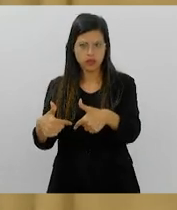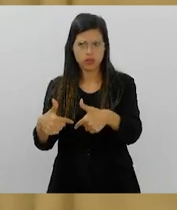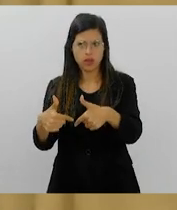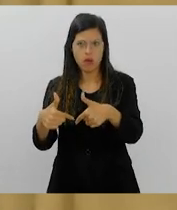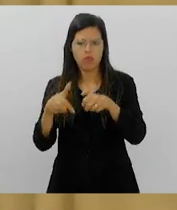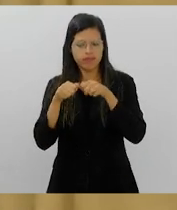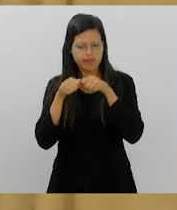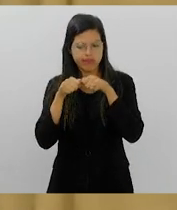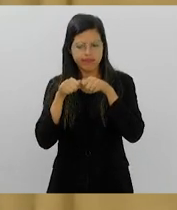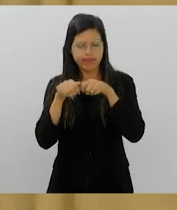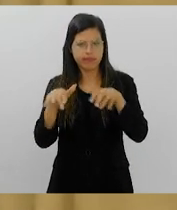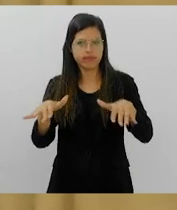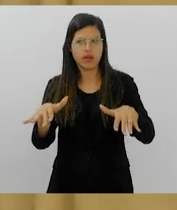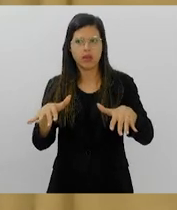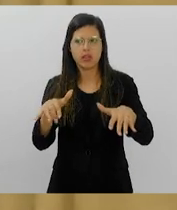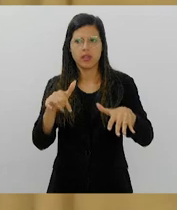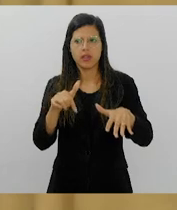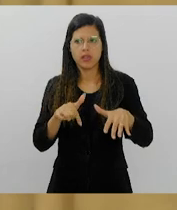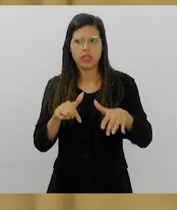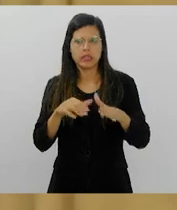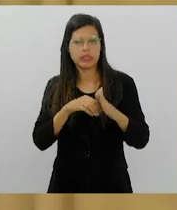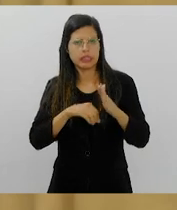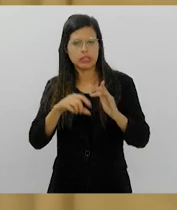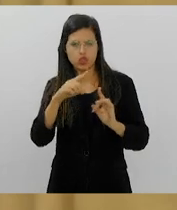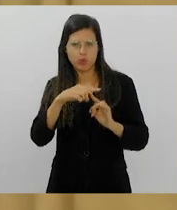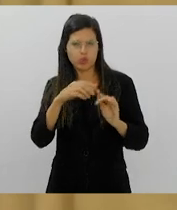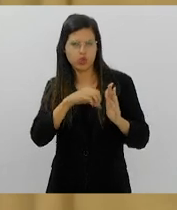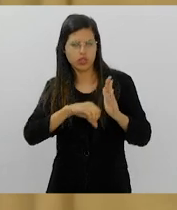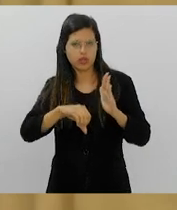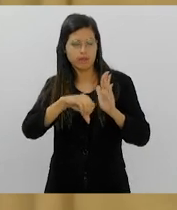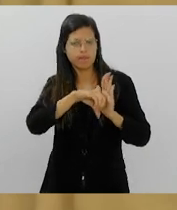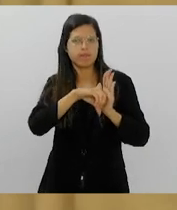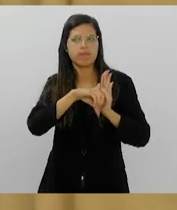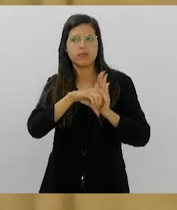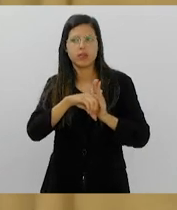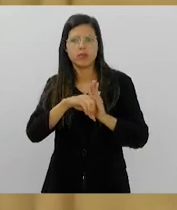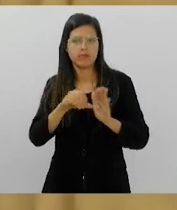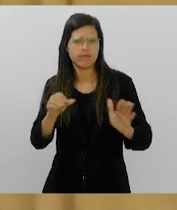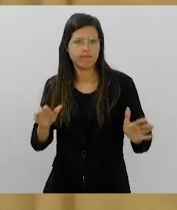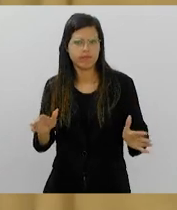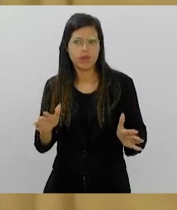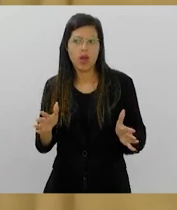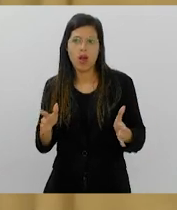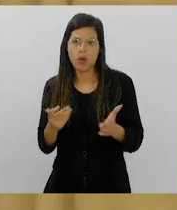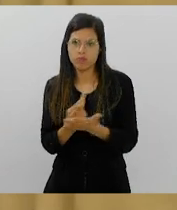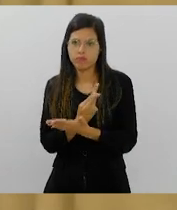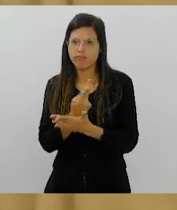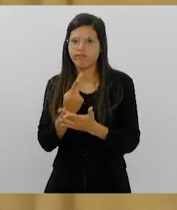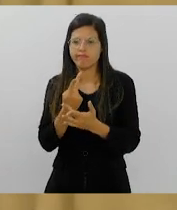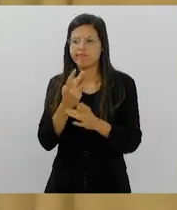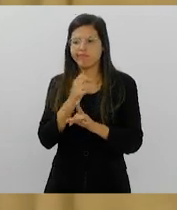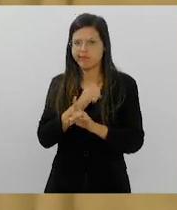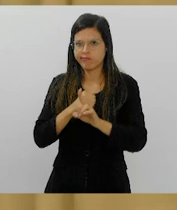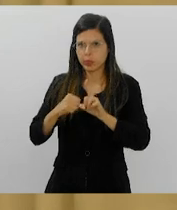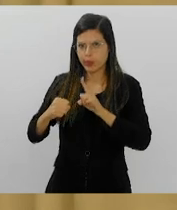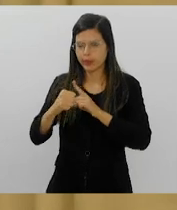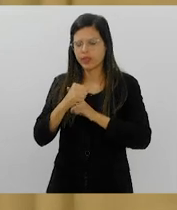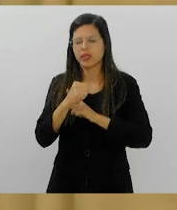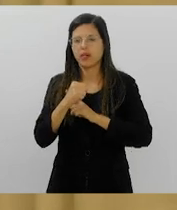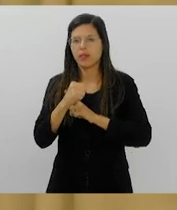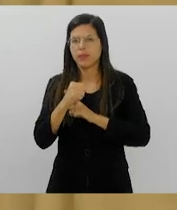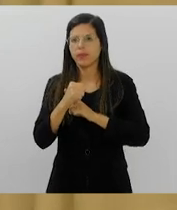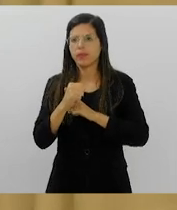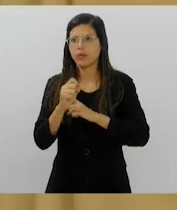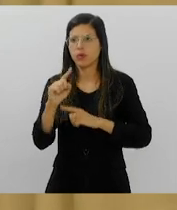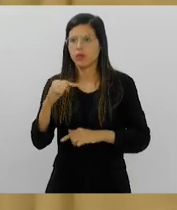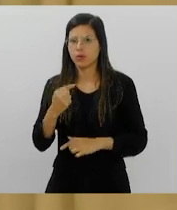evento, que esse tipo de crime promove enquanto fenômeno social. Então, a gente